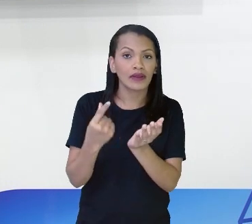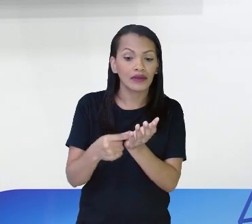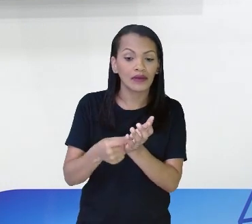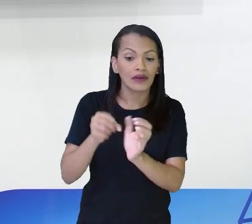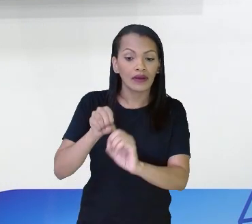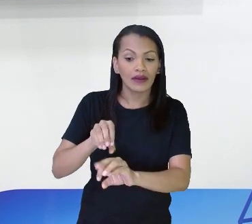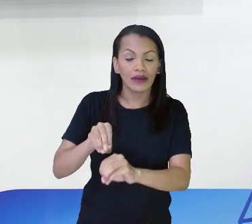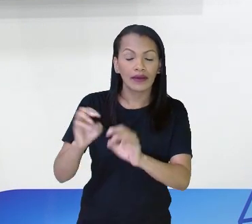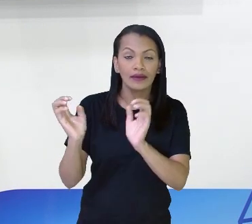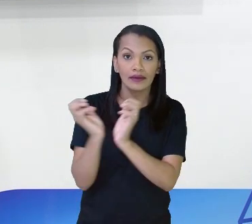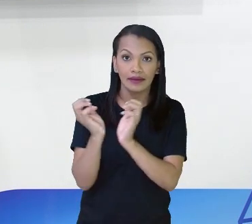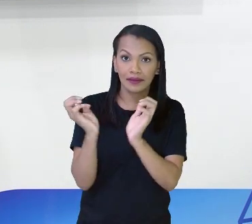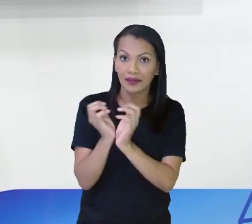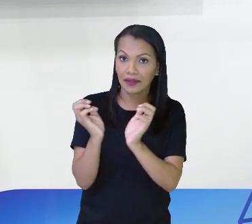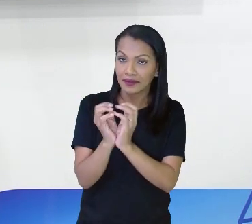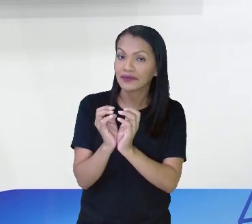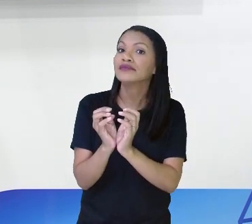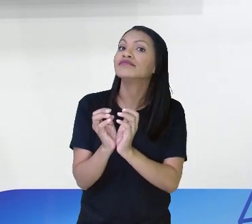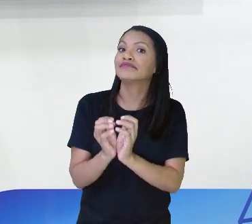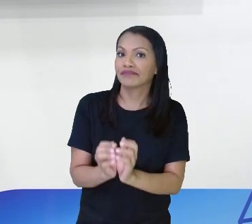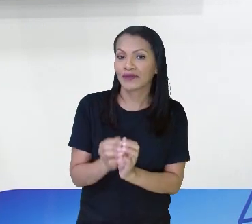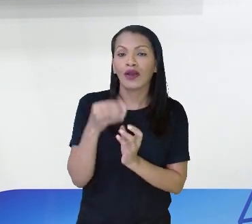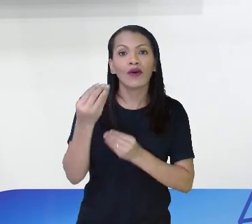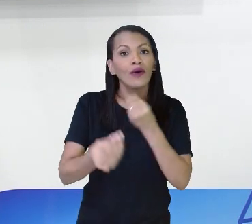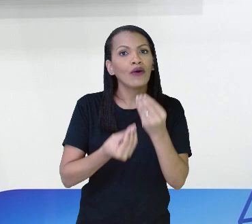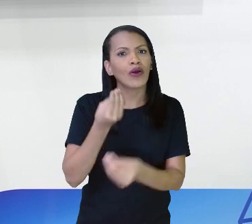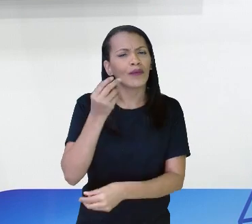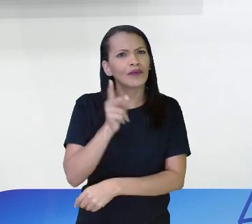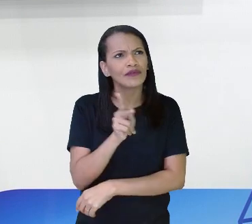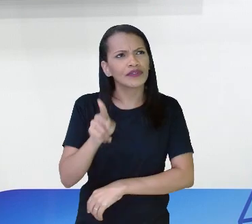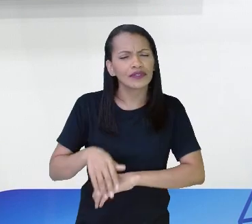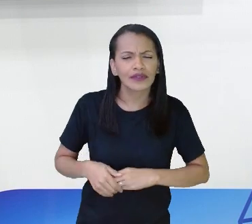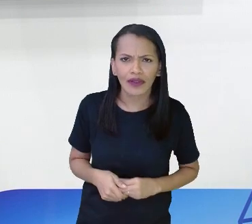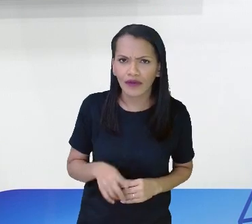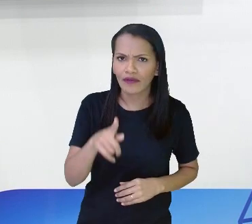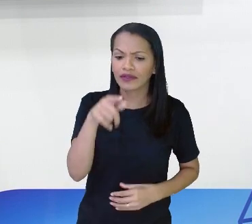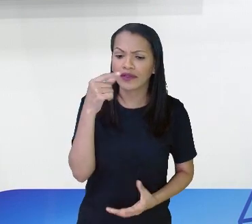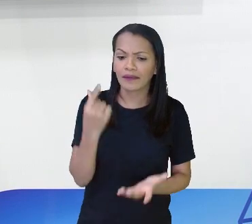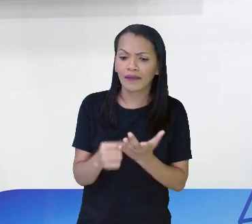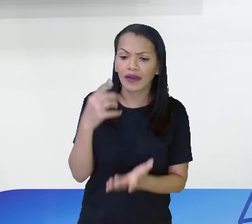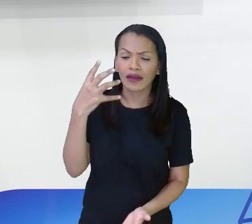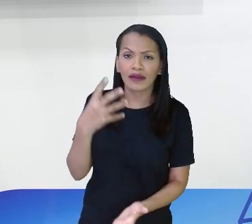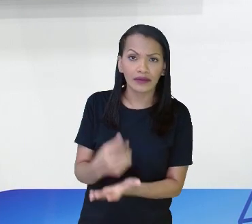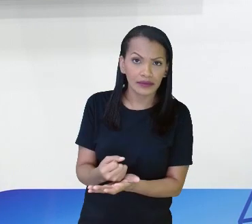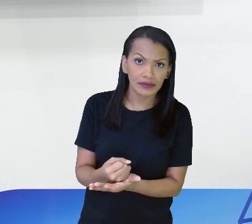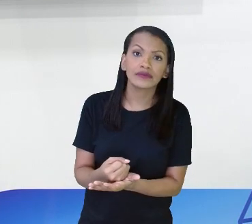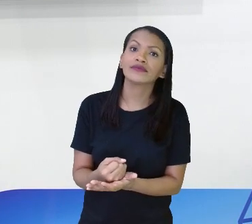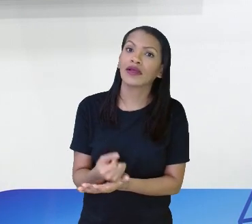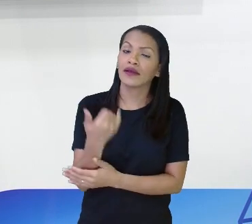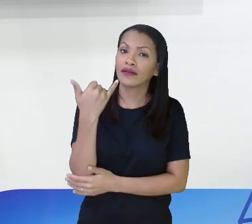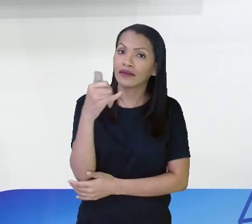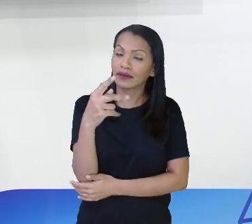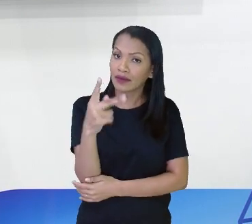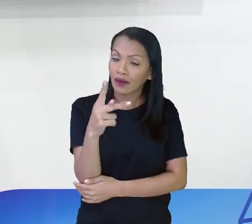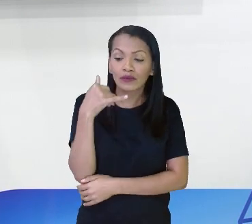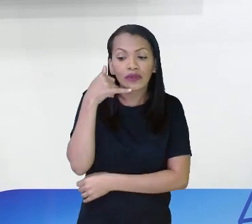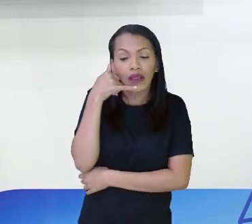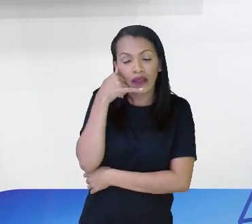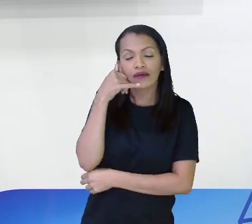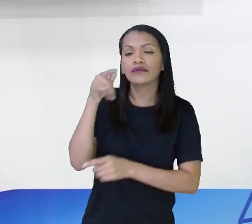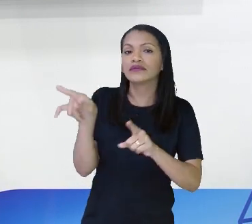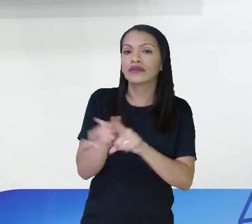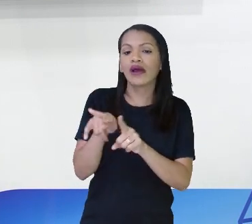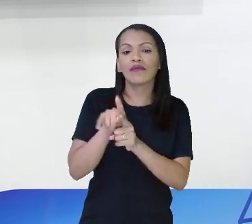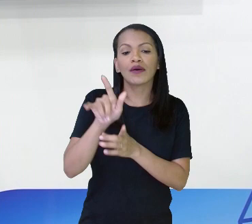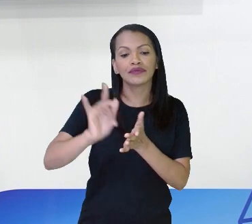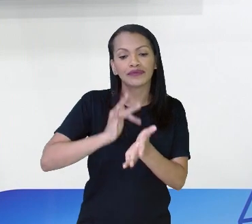do Educa Recife. Como professora, você baixa o aplicativo do Educa Recife no seu celular, no seu